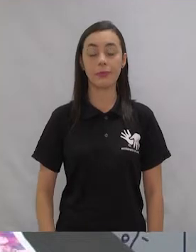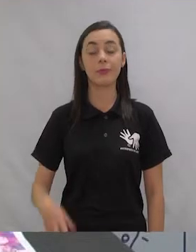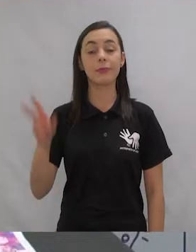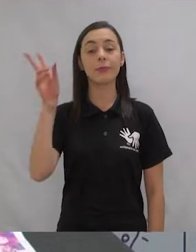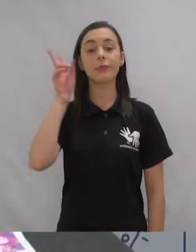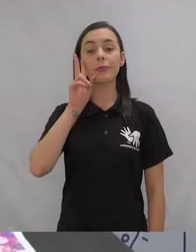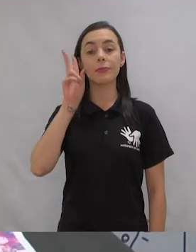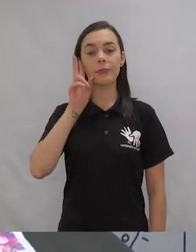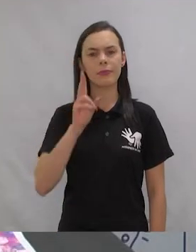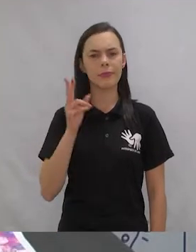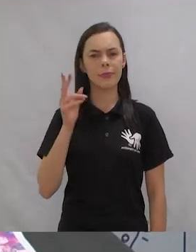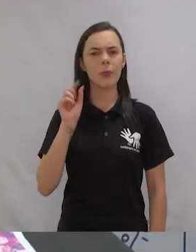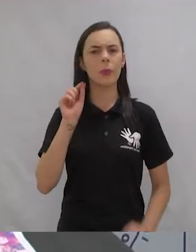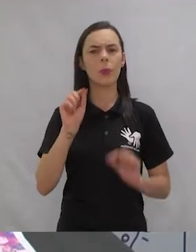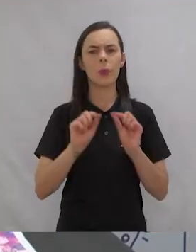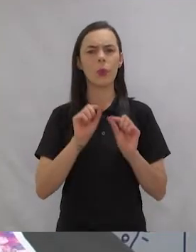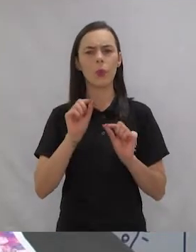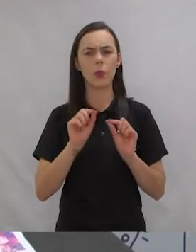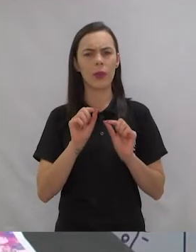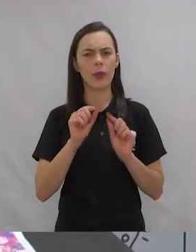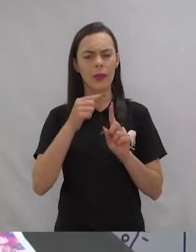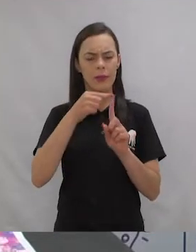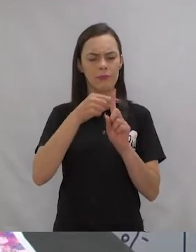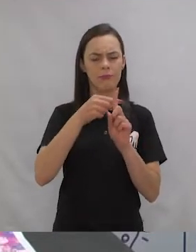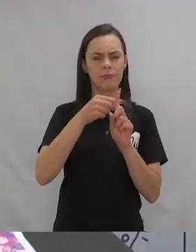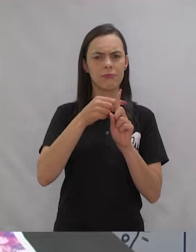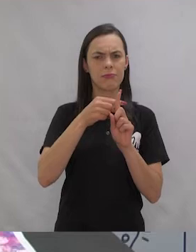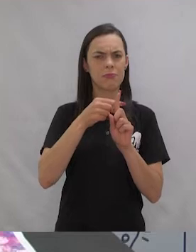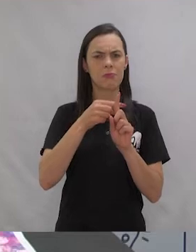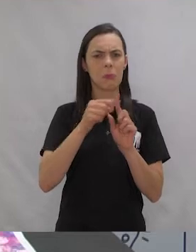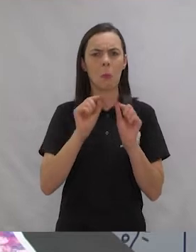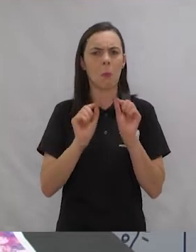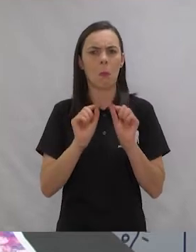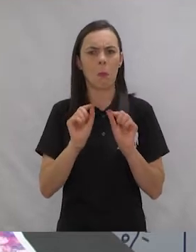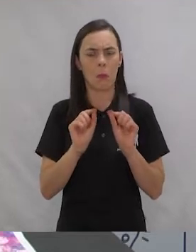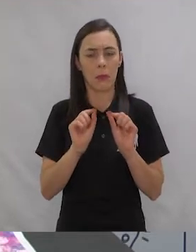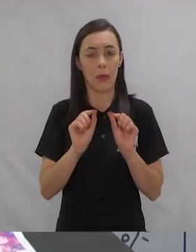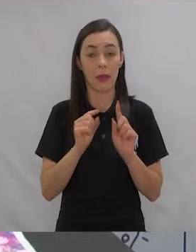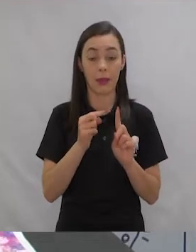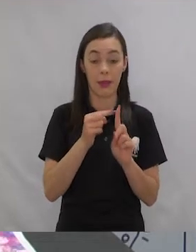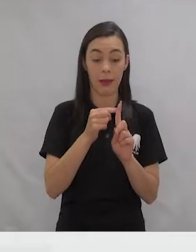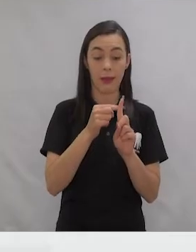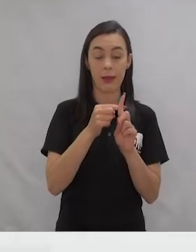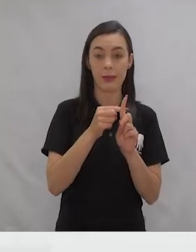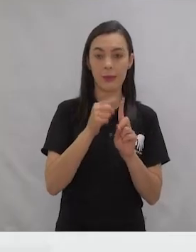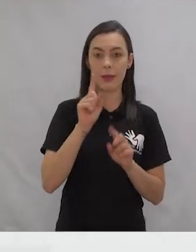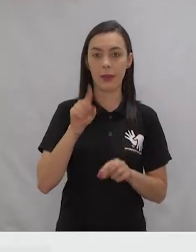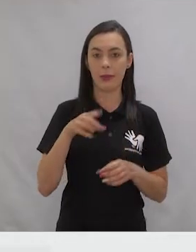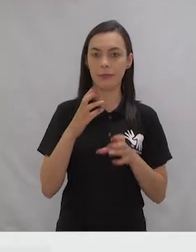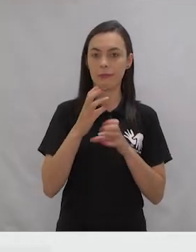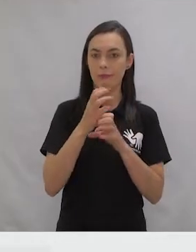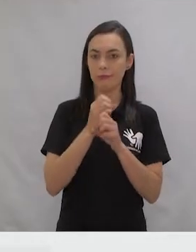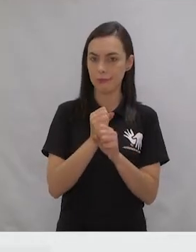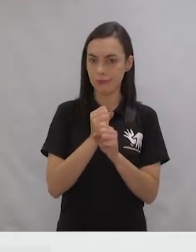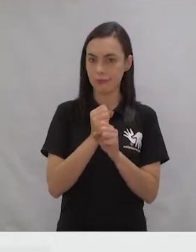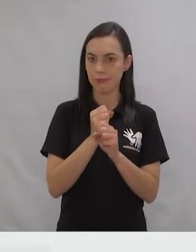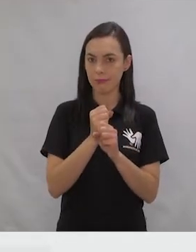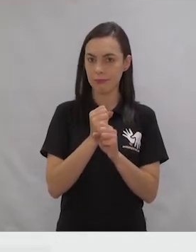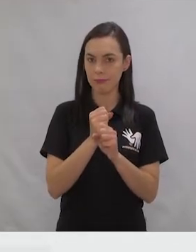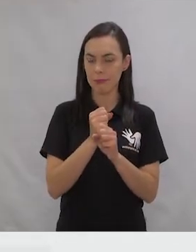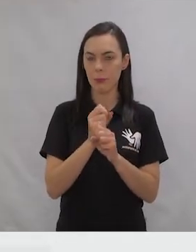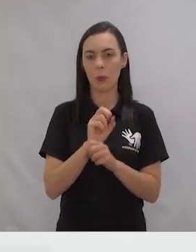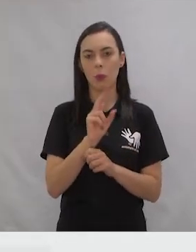e recordar o que significa a adição. A adição significa